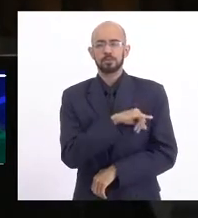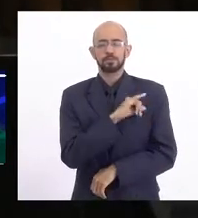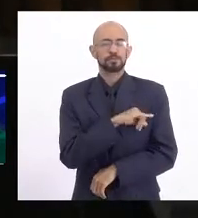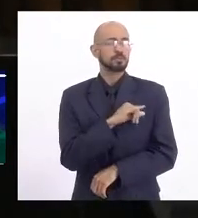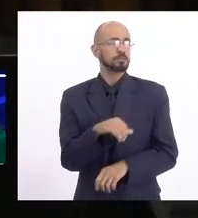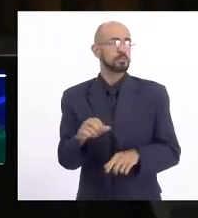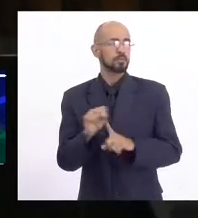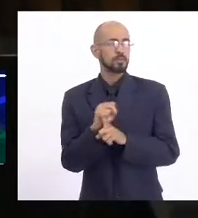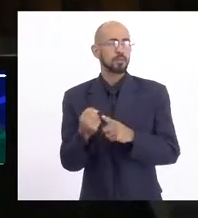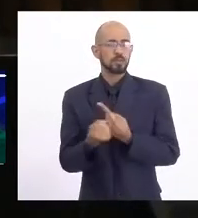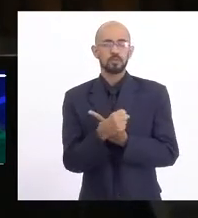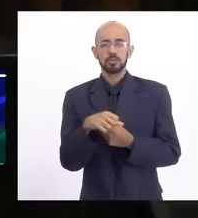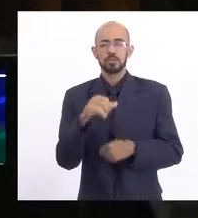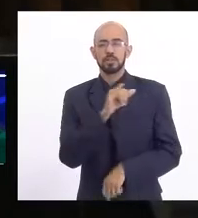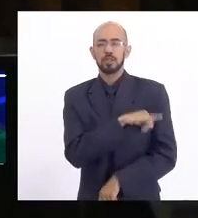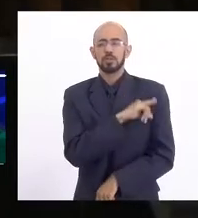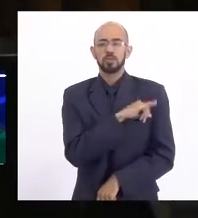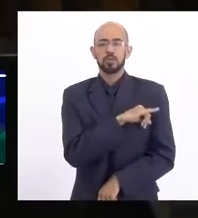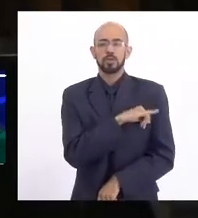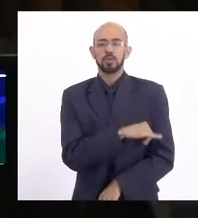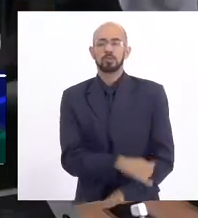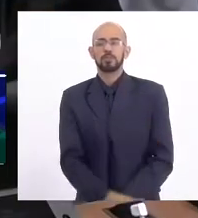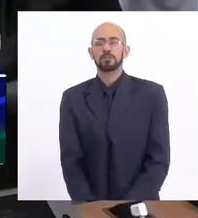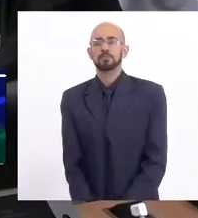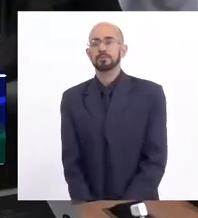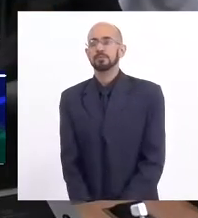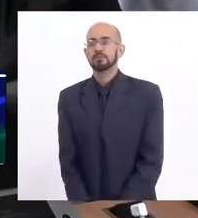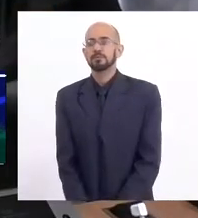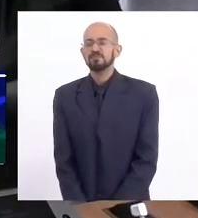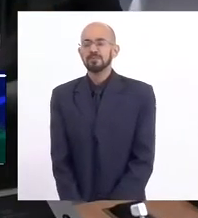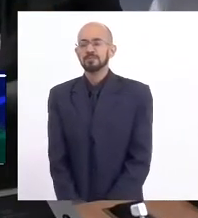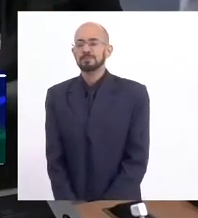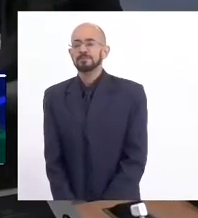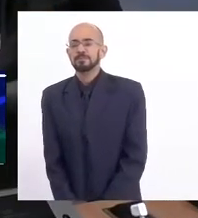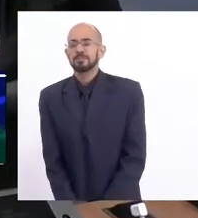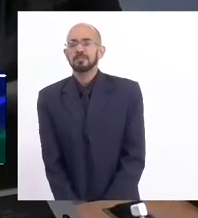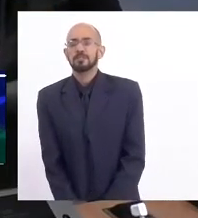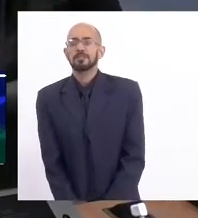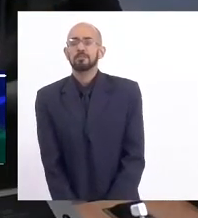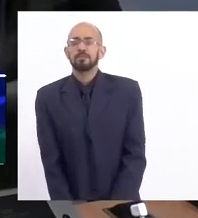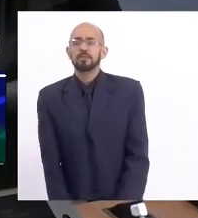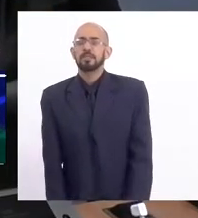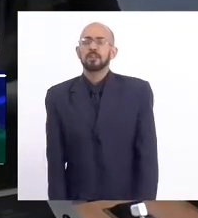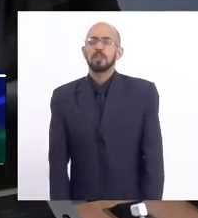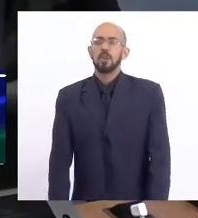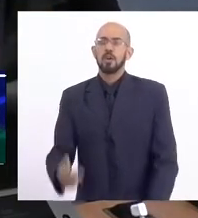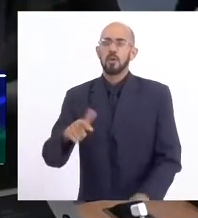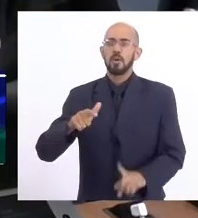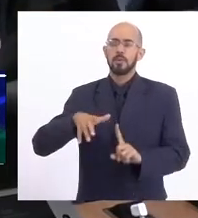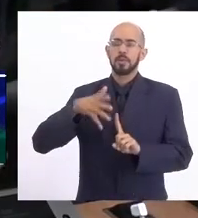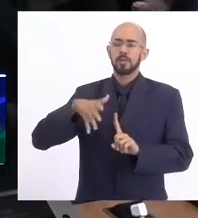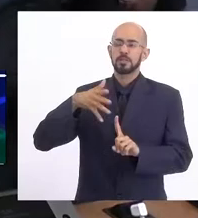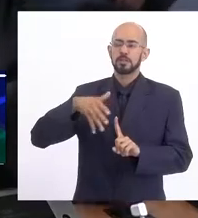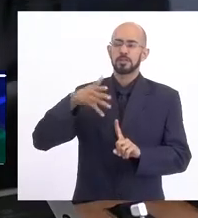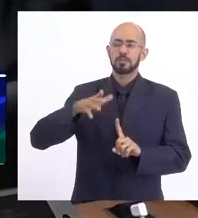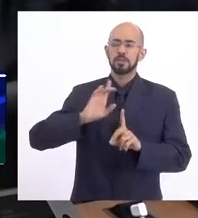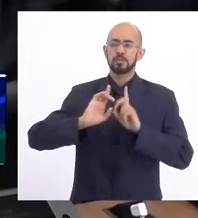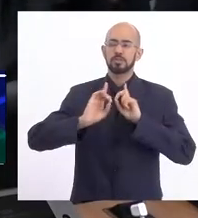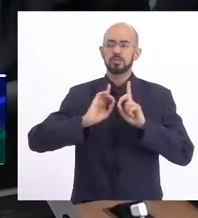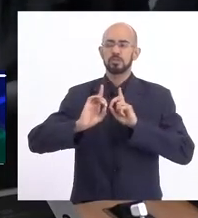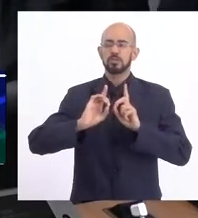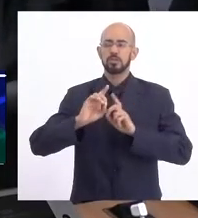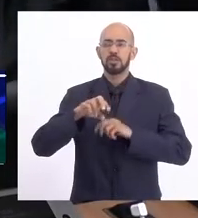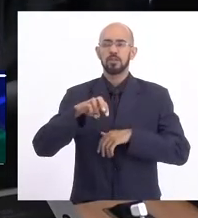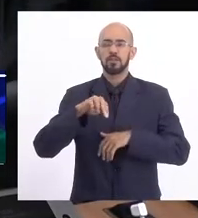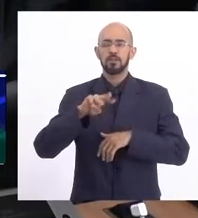sociedade fluminense. Próximo orador, para discutir, o deputado